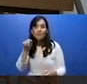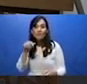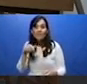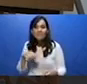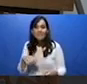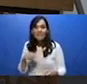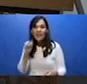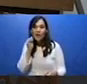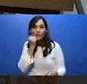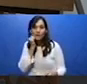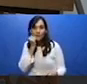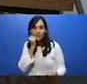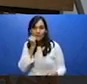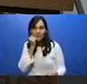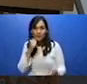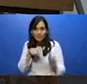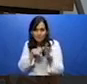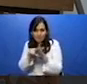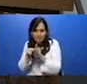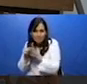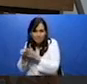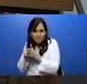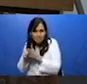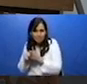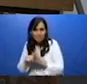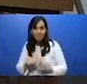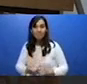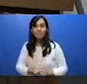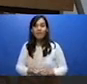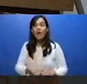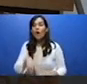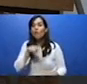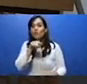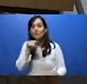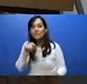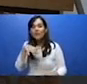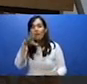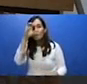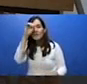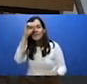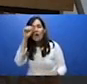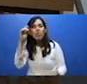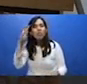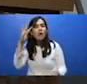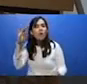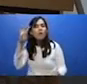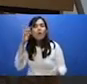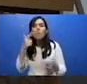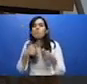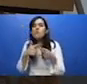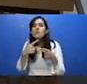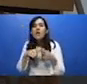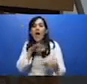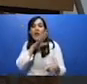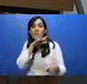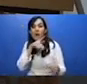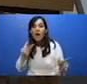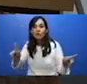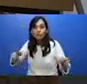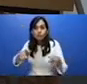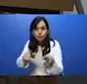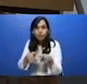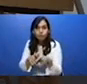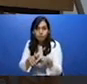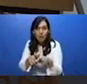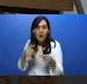Cientista 1, tá? Nós aprendemos aqui na nossa teoria, né? Para explicar a extinção dos dinossauros, que um